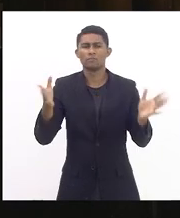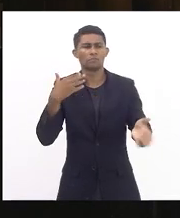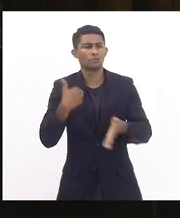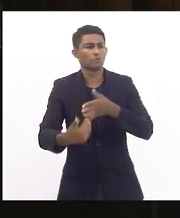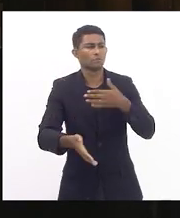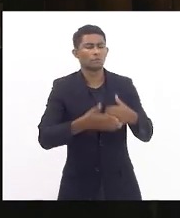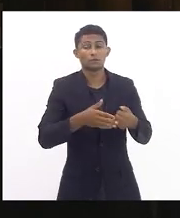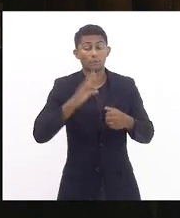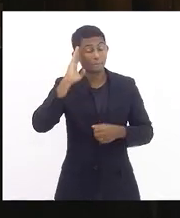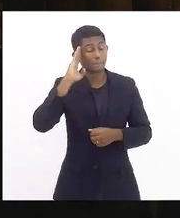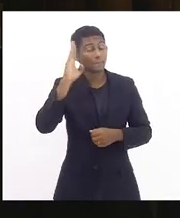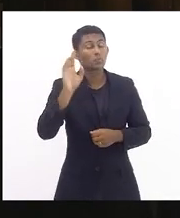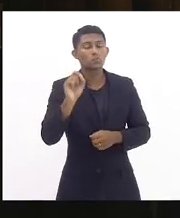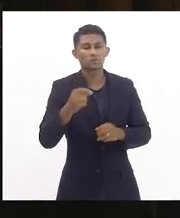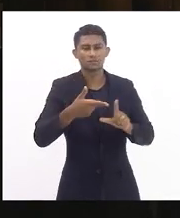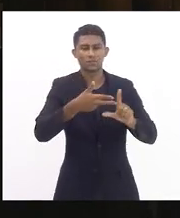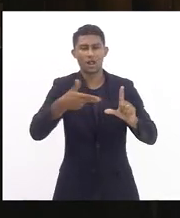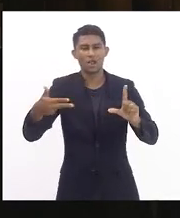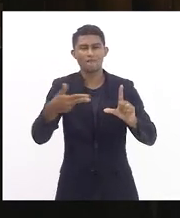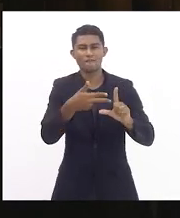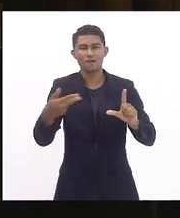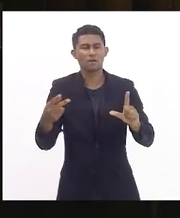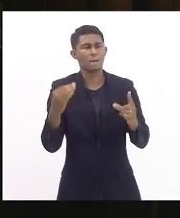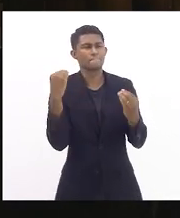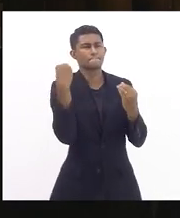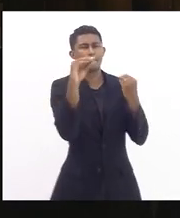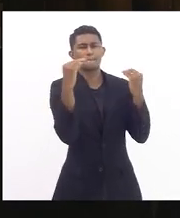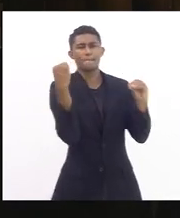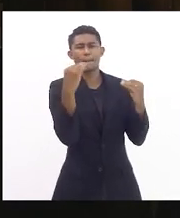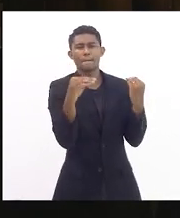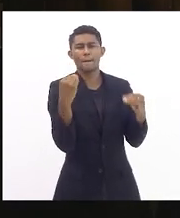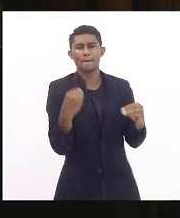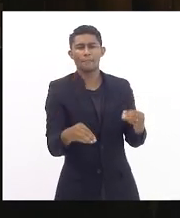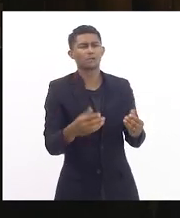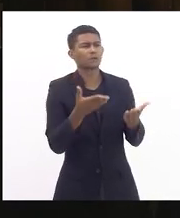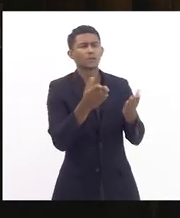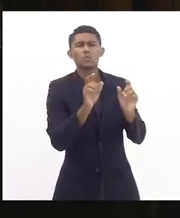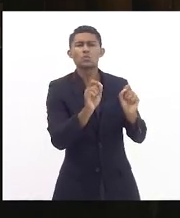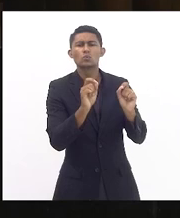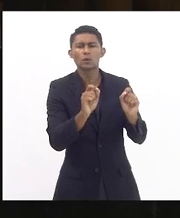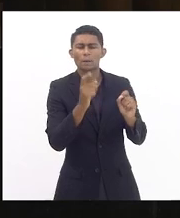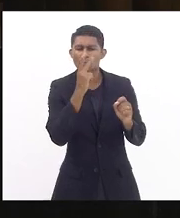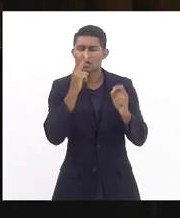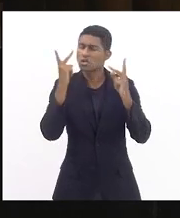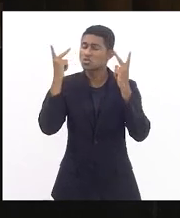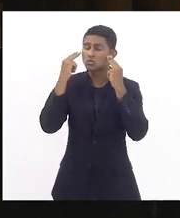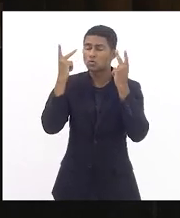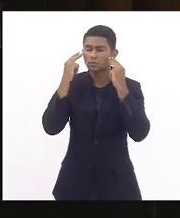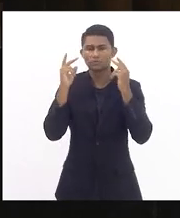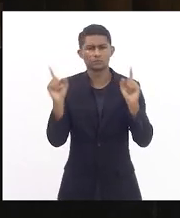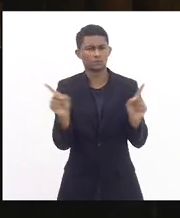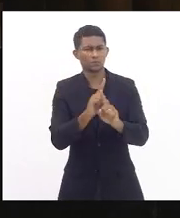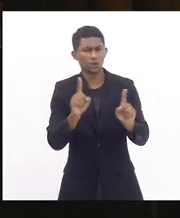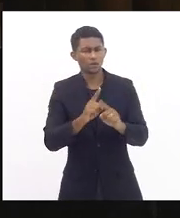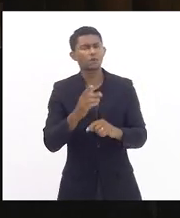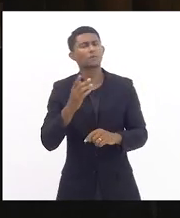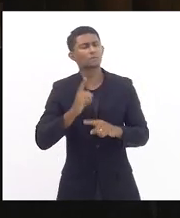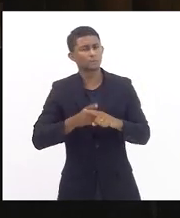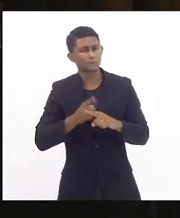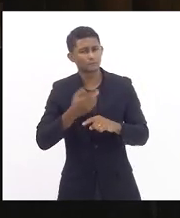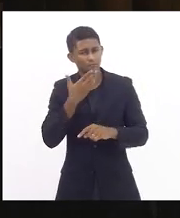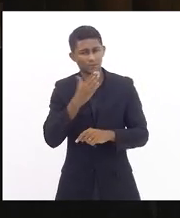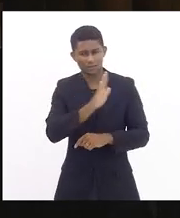na Netflix, que vem trazendo como algo natural. E nós sabemos que não é, porque compromete na criação dessas